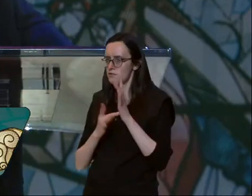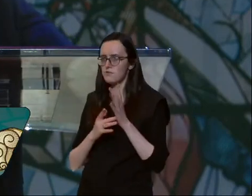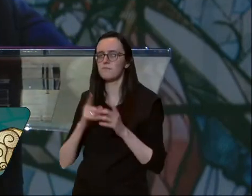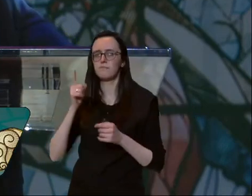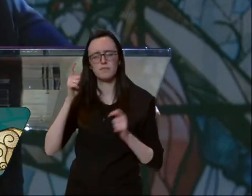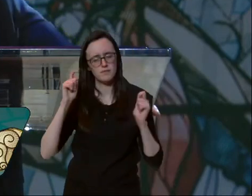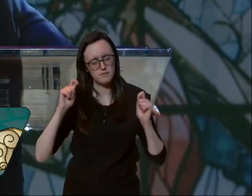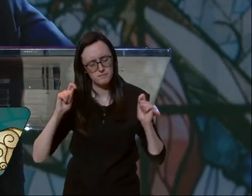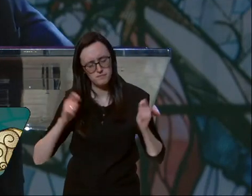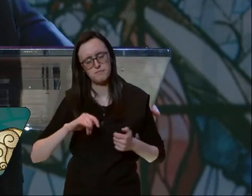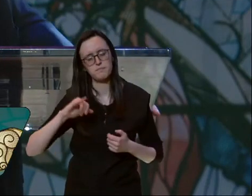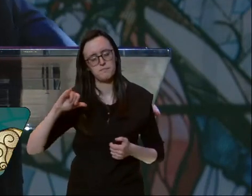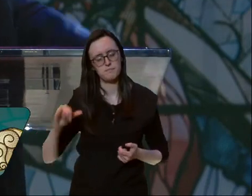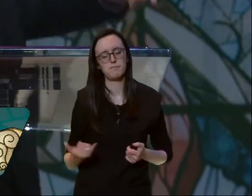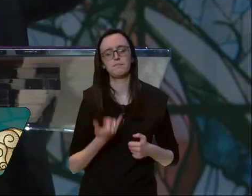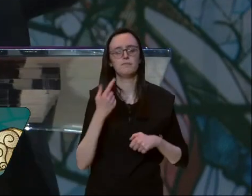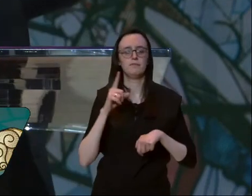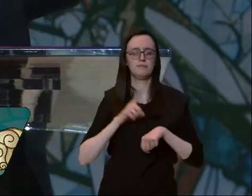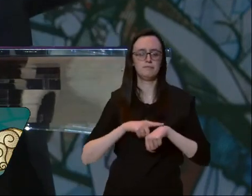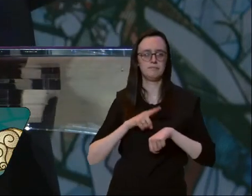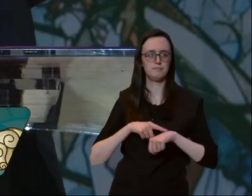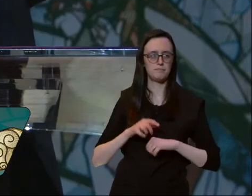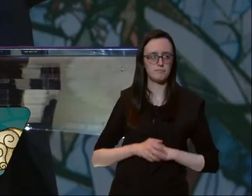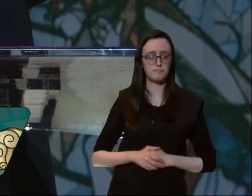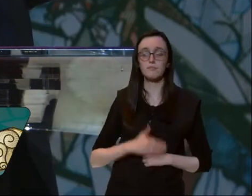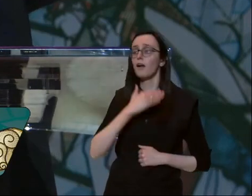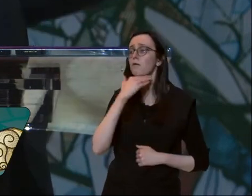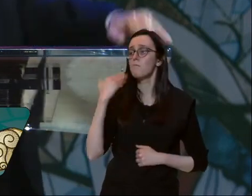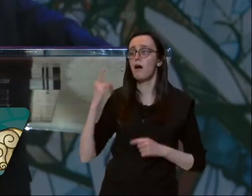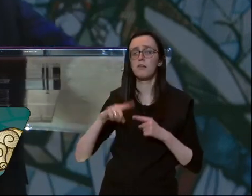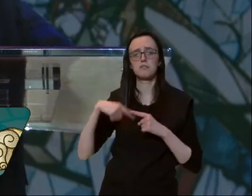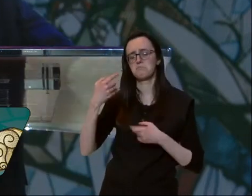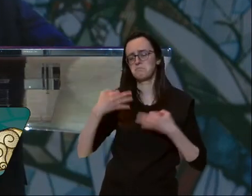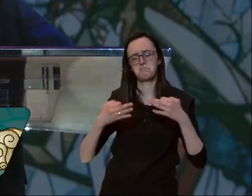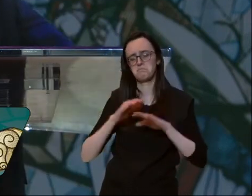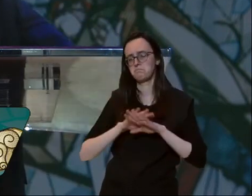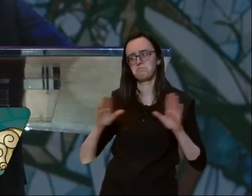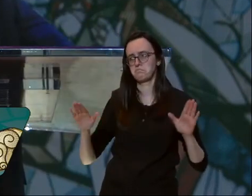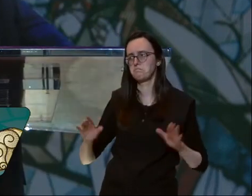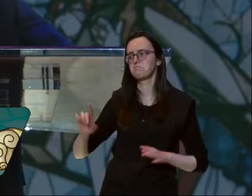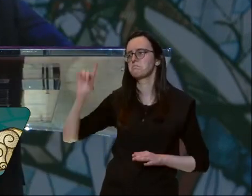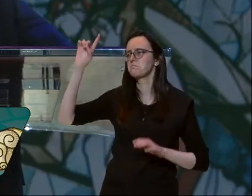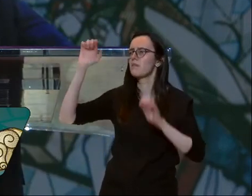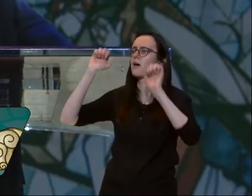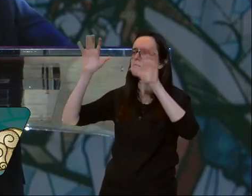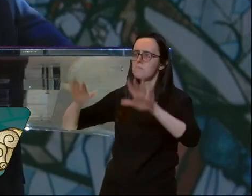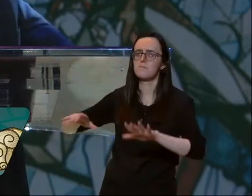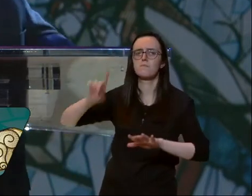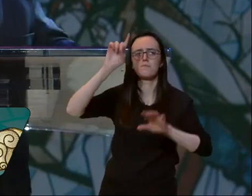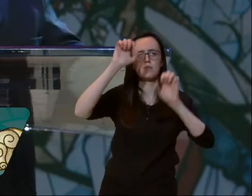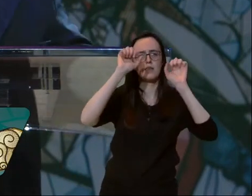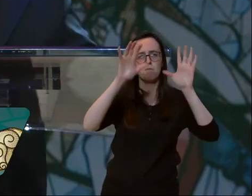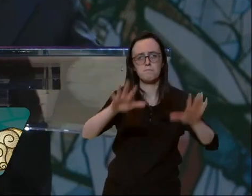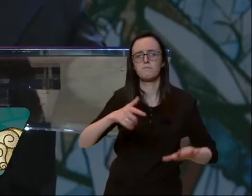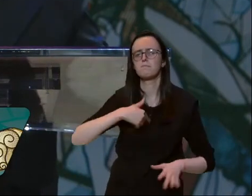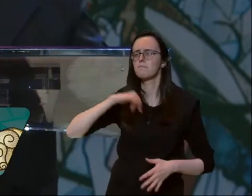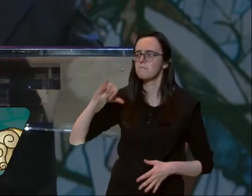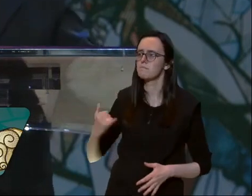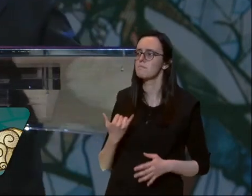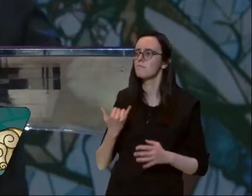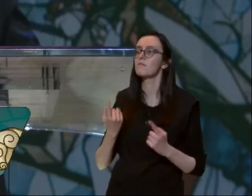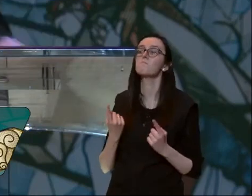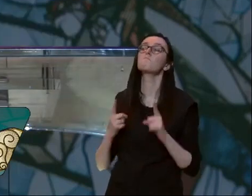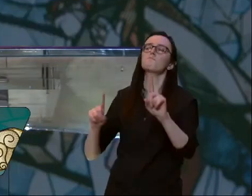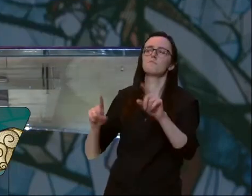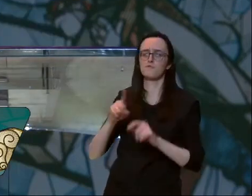É tempo. Depois da morte, segue-se o juízo. Deus abençoe. Deus abençoe. Queria fazer um desafio